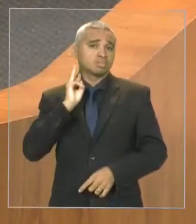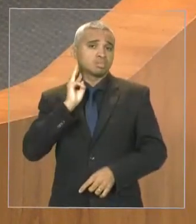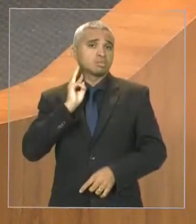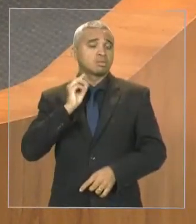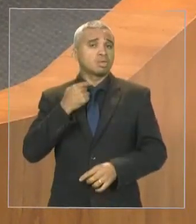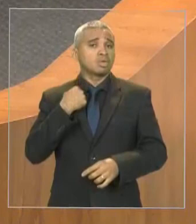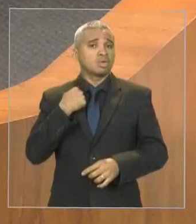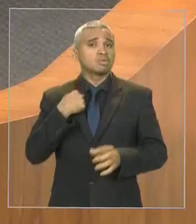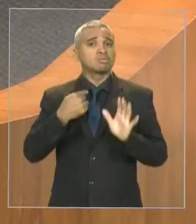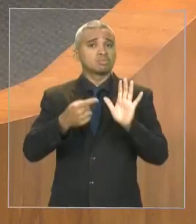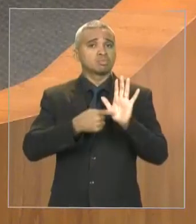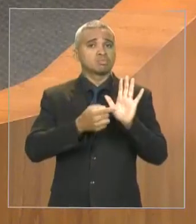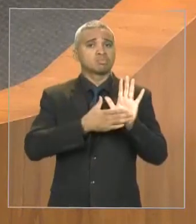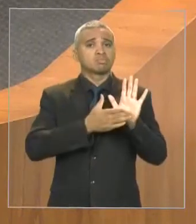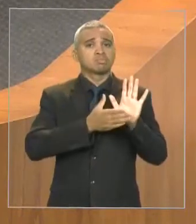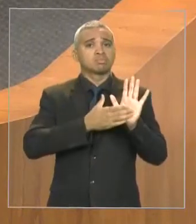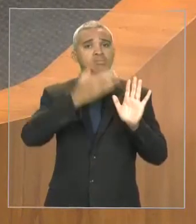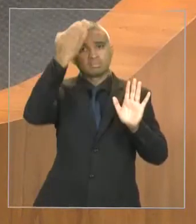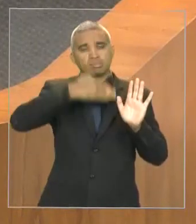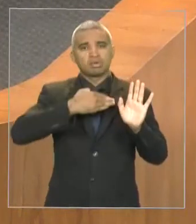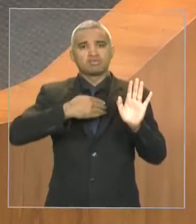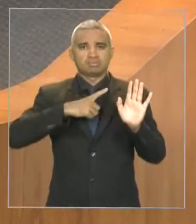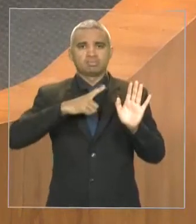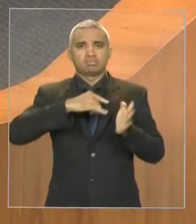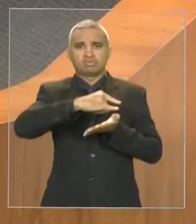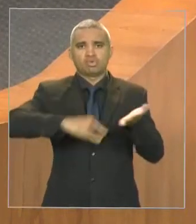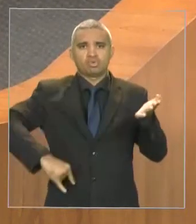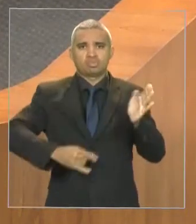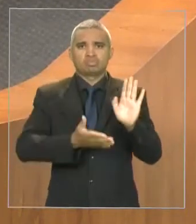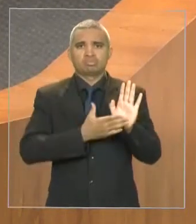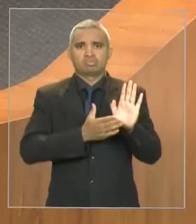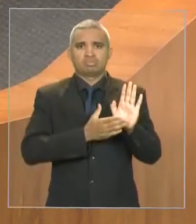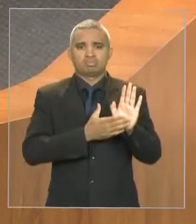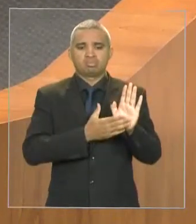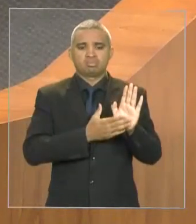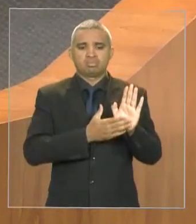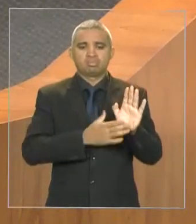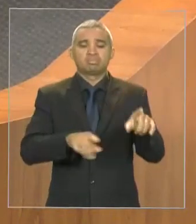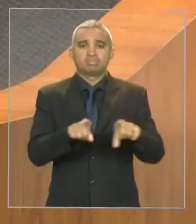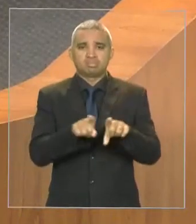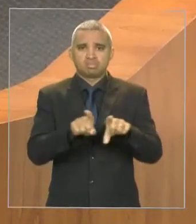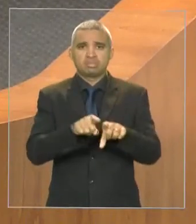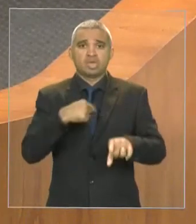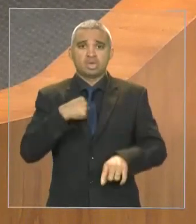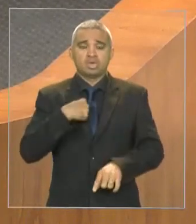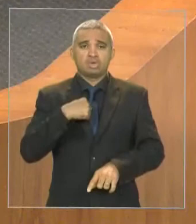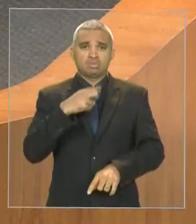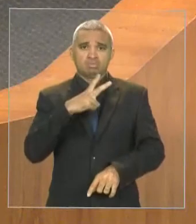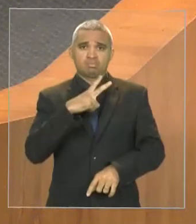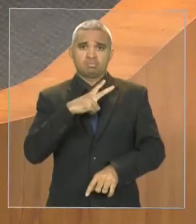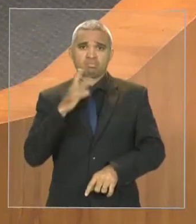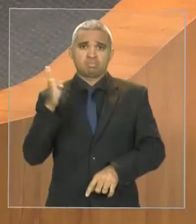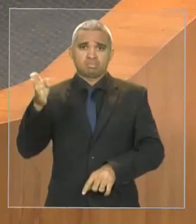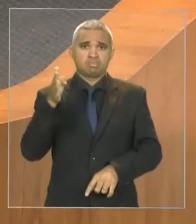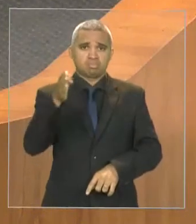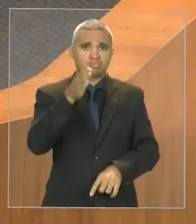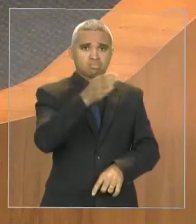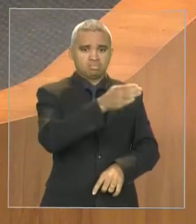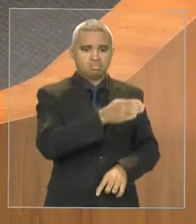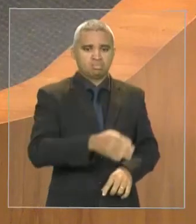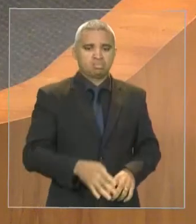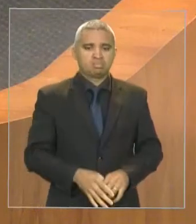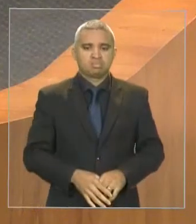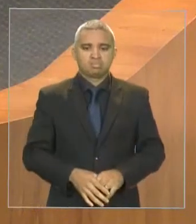com fundamentação, é com provas e mais ainda. Deputado eu Wellington, tenho ido pessoalmente estamos com a cada quase 6 escola. minutos além do seu tempo, por favor.